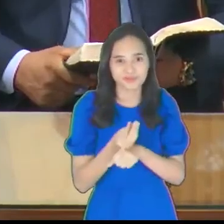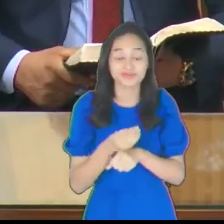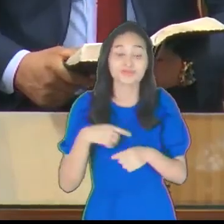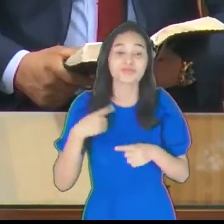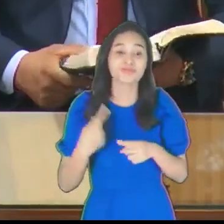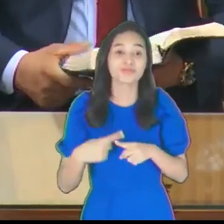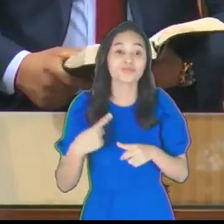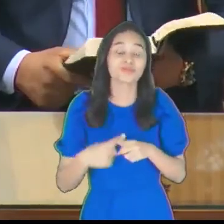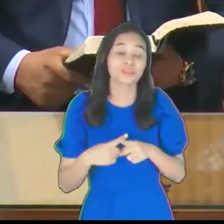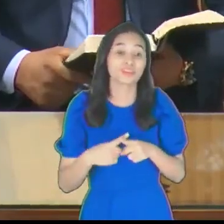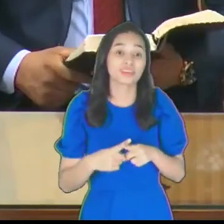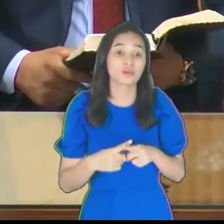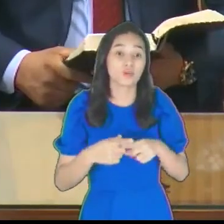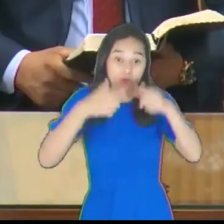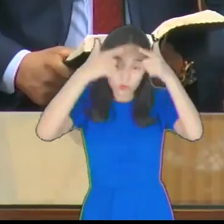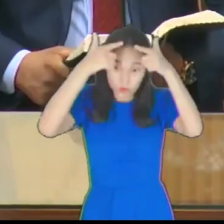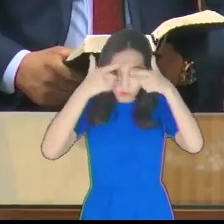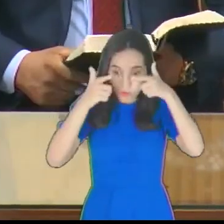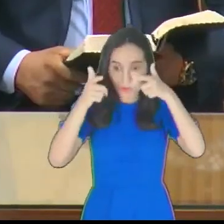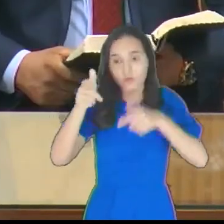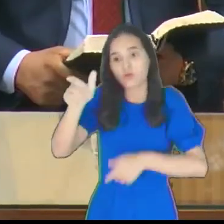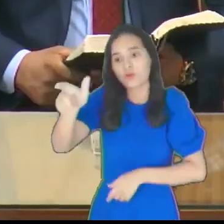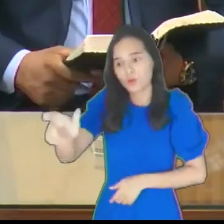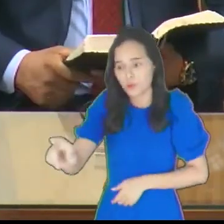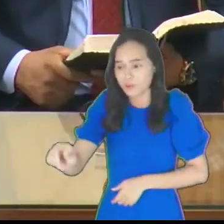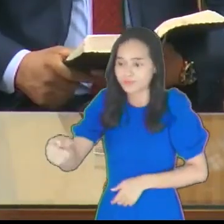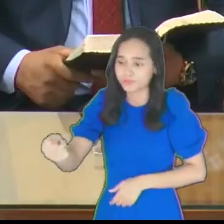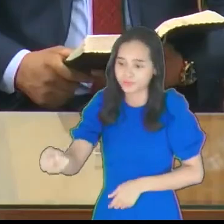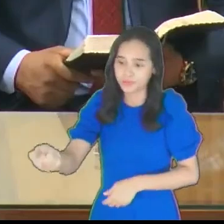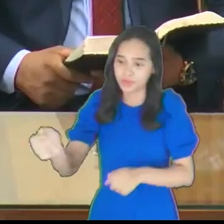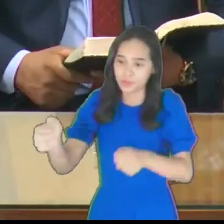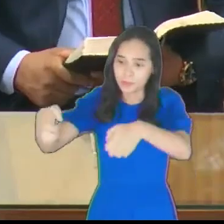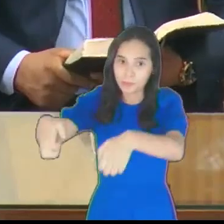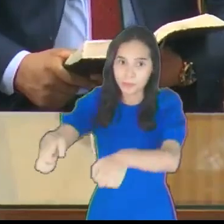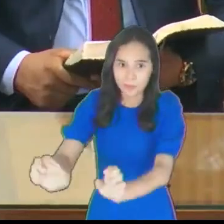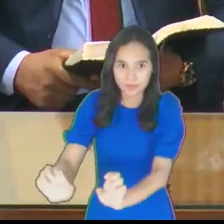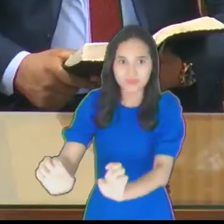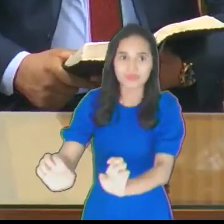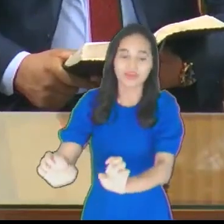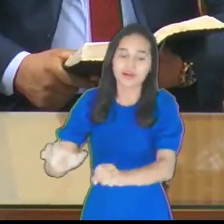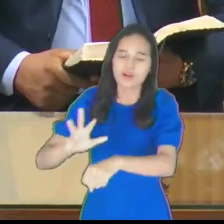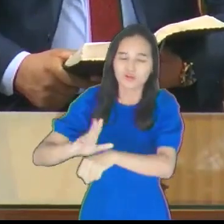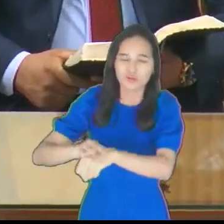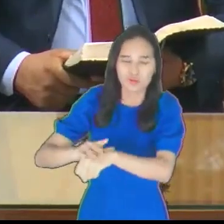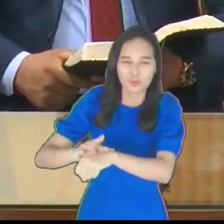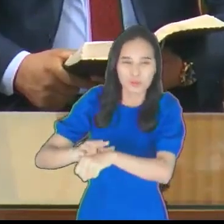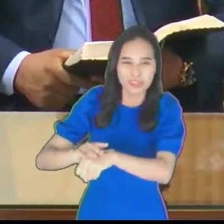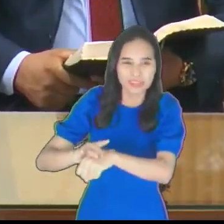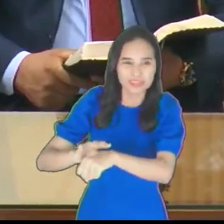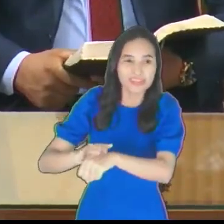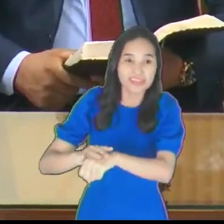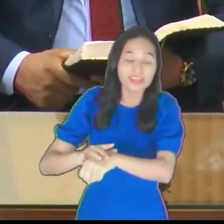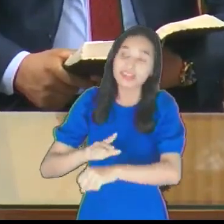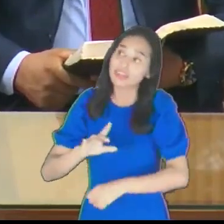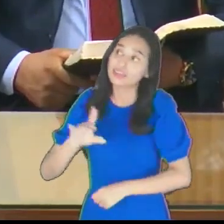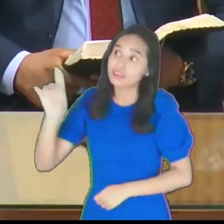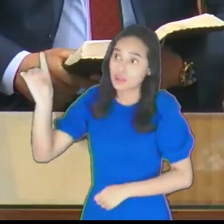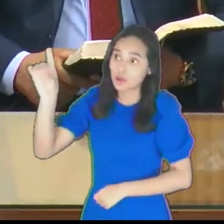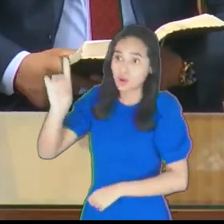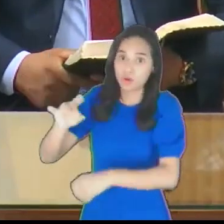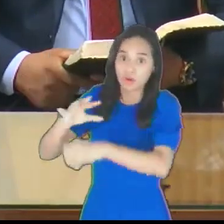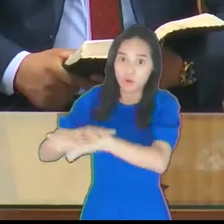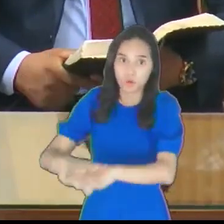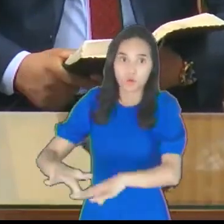pois ele teve uma doença e ele foi curado por Deus. Ele era um câncer,